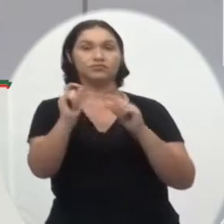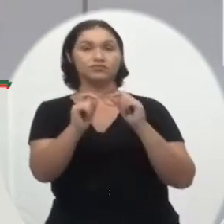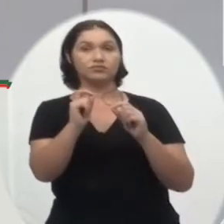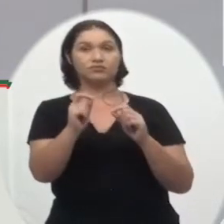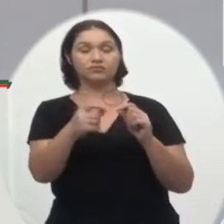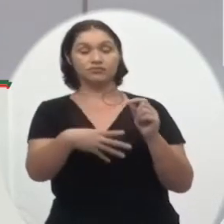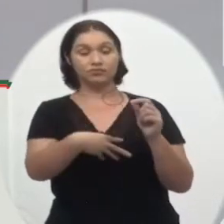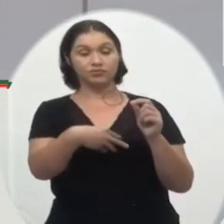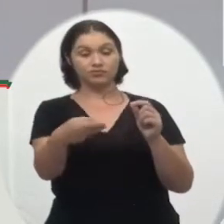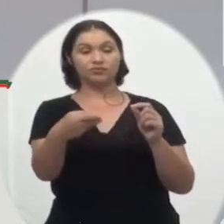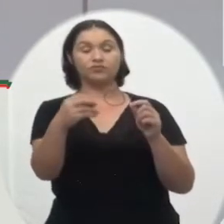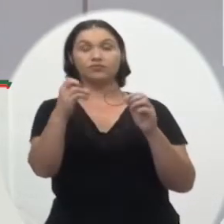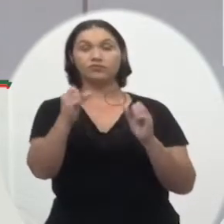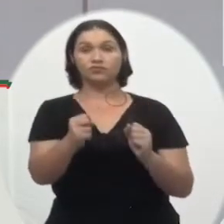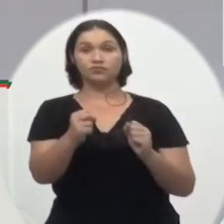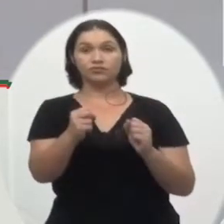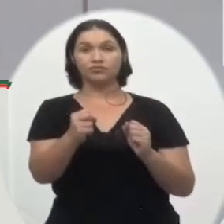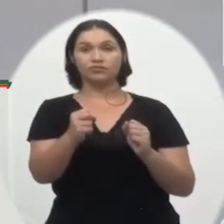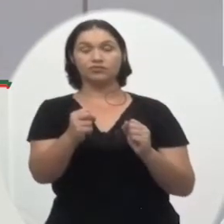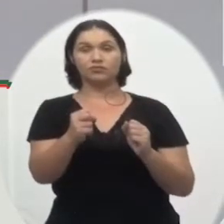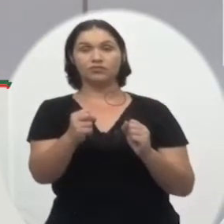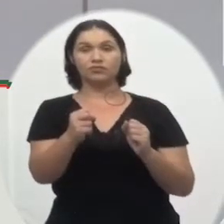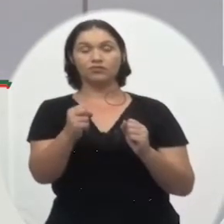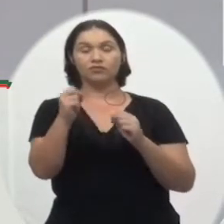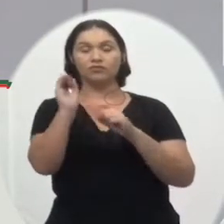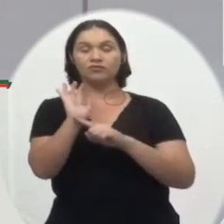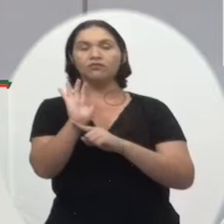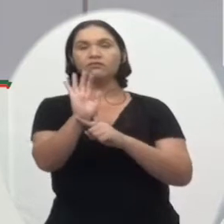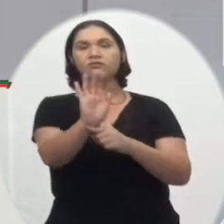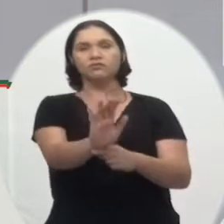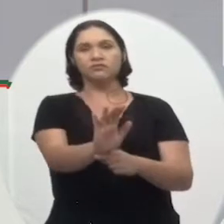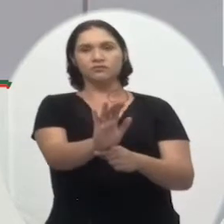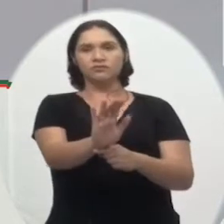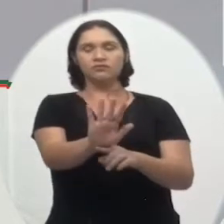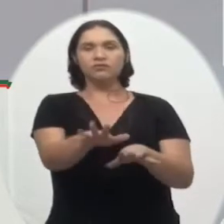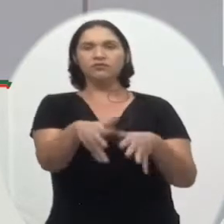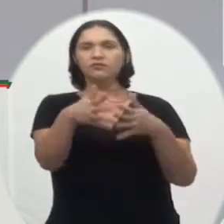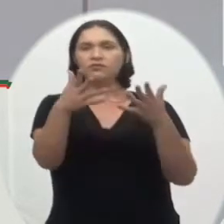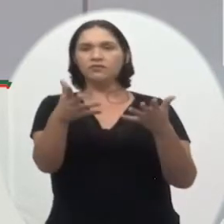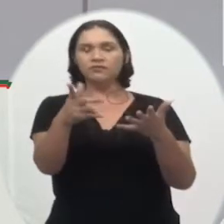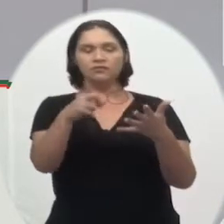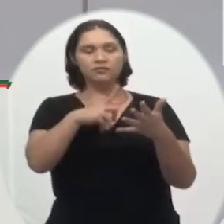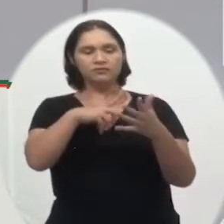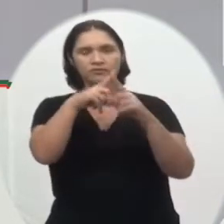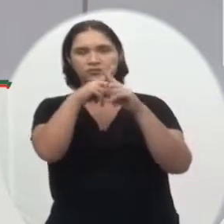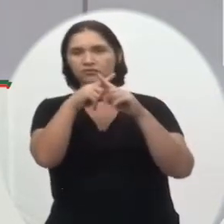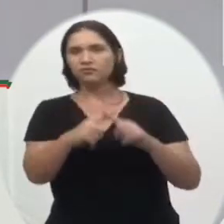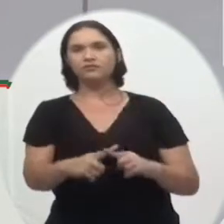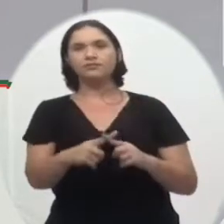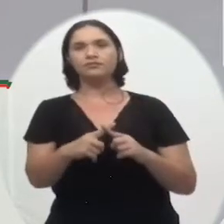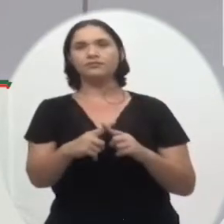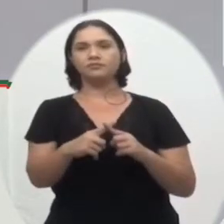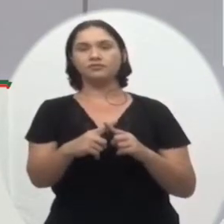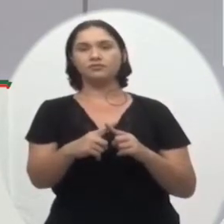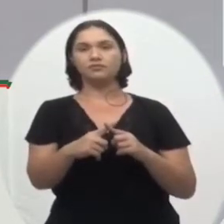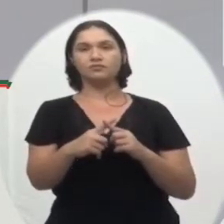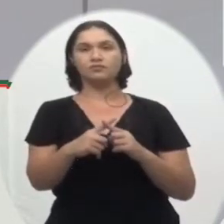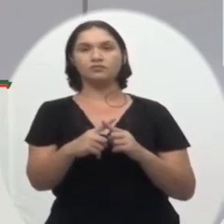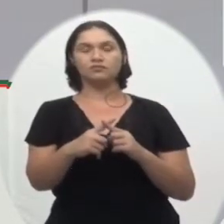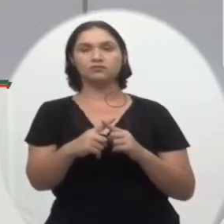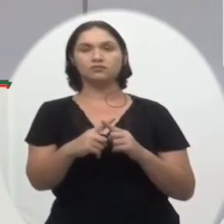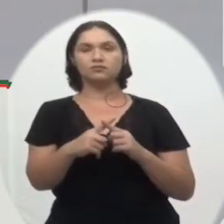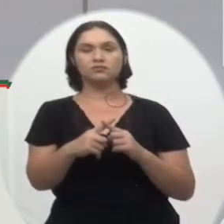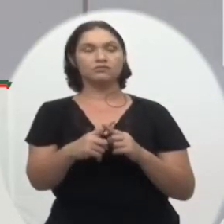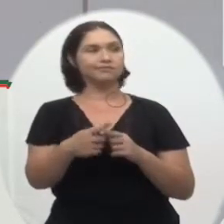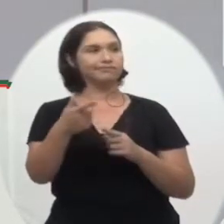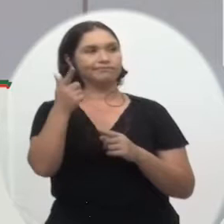filhos nesses lugares para recuperar. E muitas vezes existem limites,